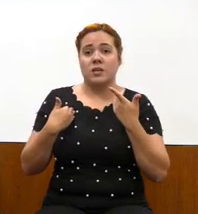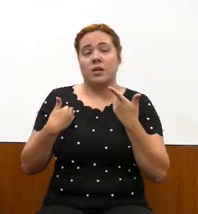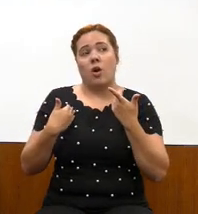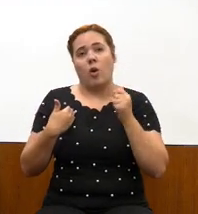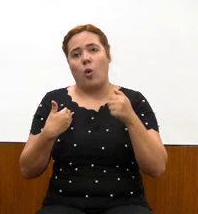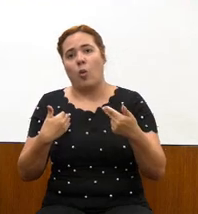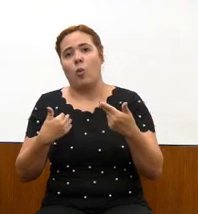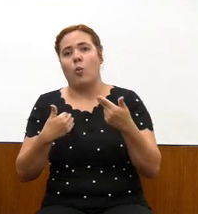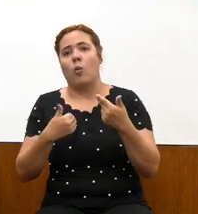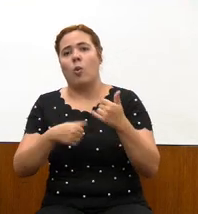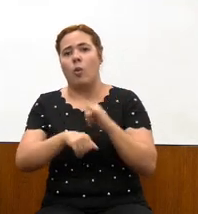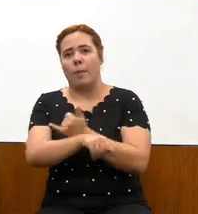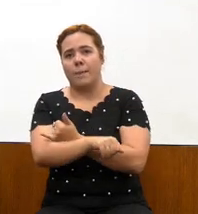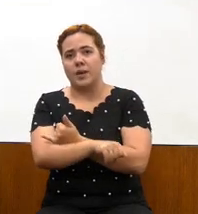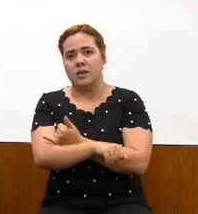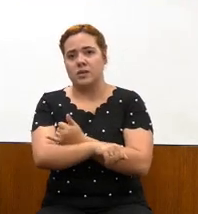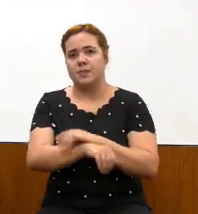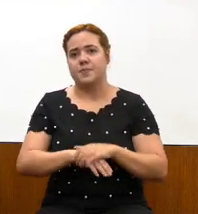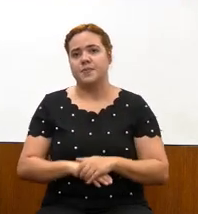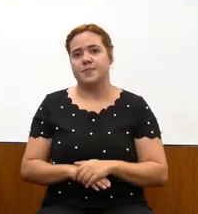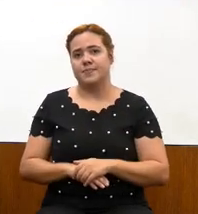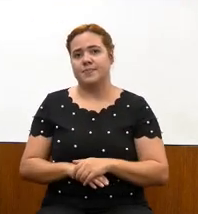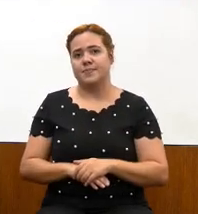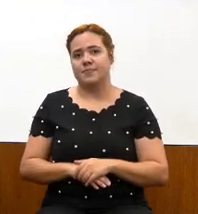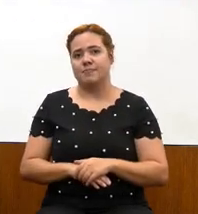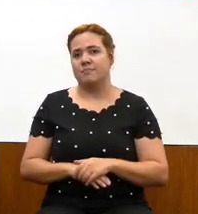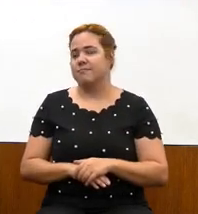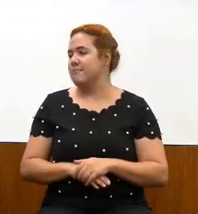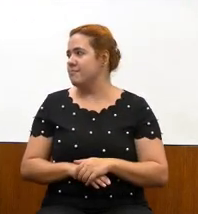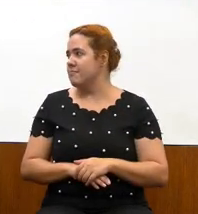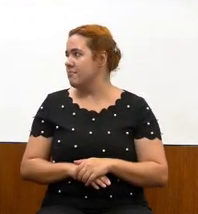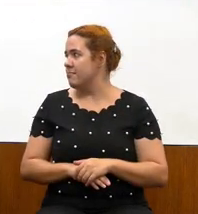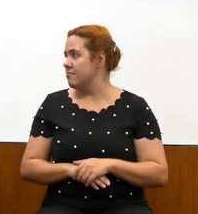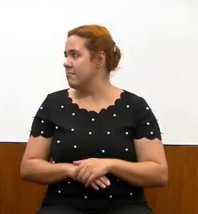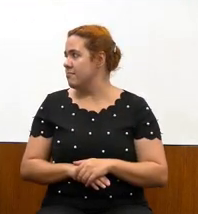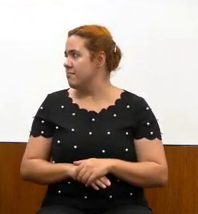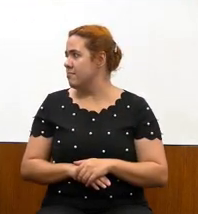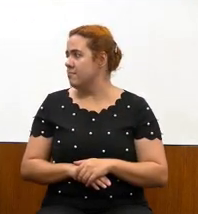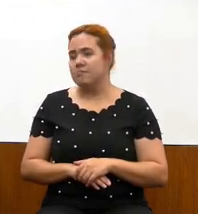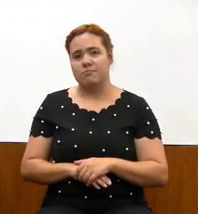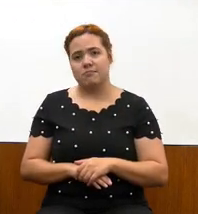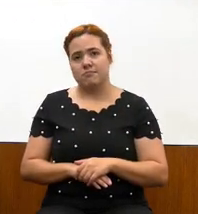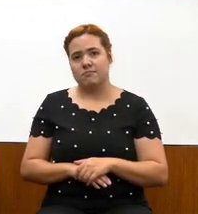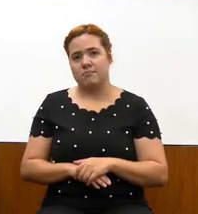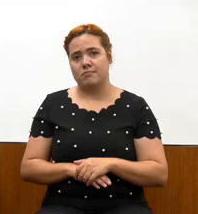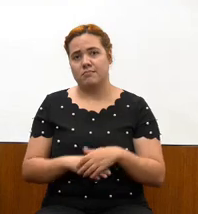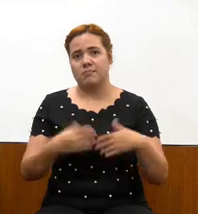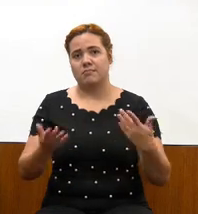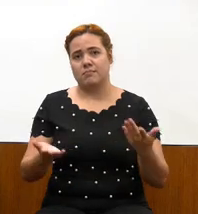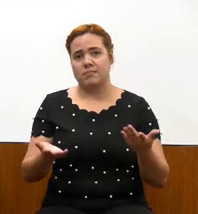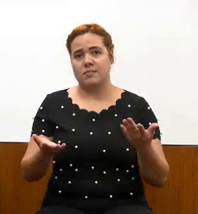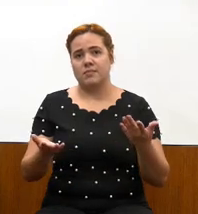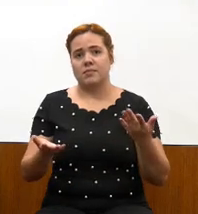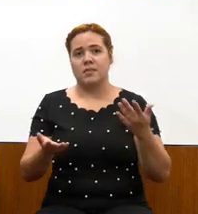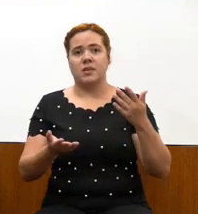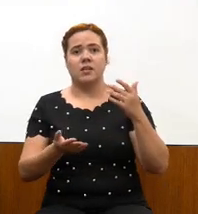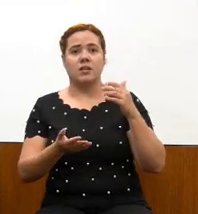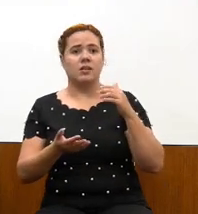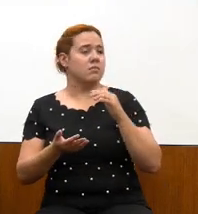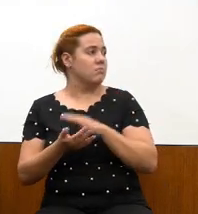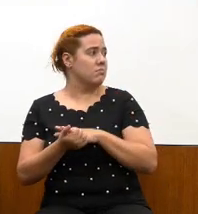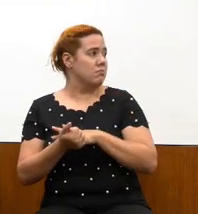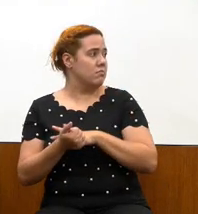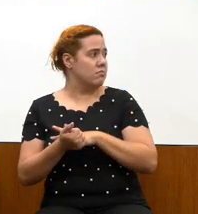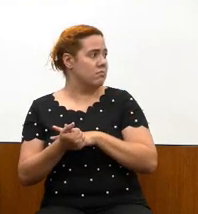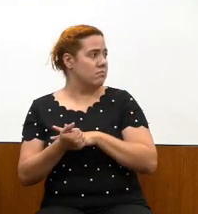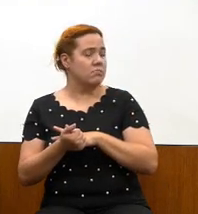obesas. Destacamos a importância vital do fortalecimento das APAEs de Minas Gerais, especialmente no que diz respeito à